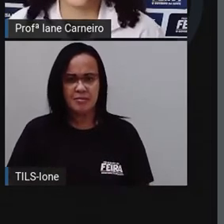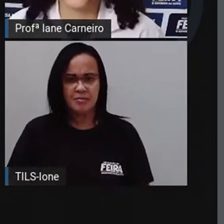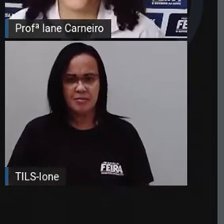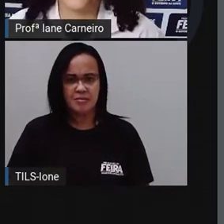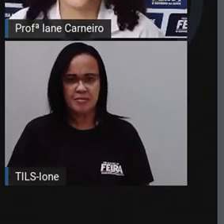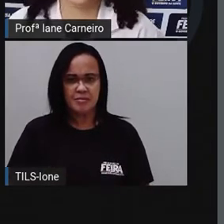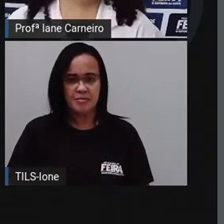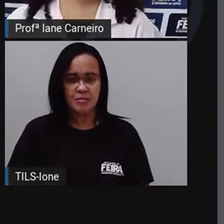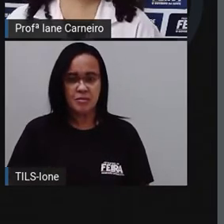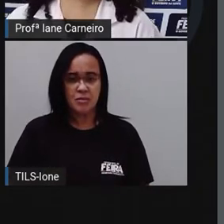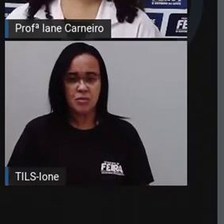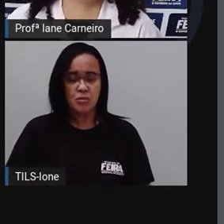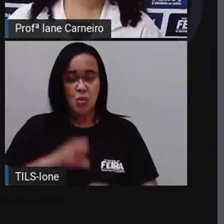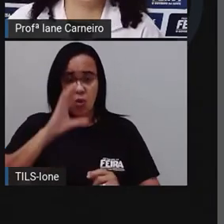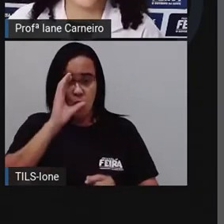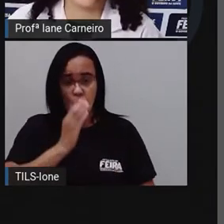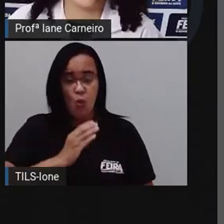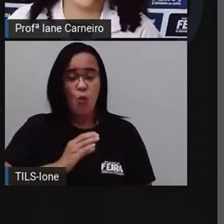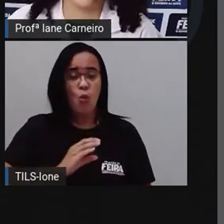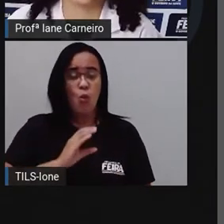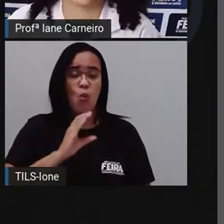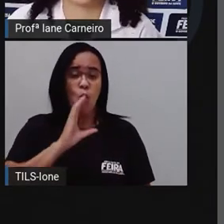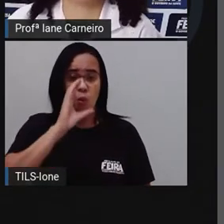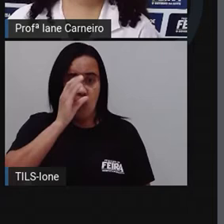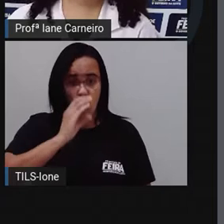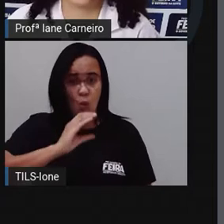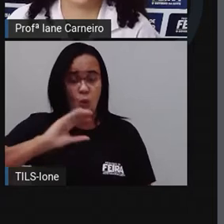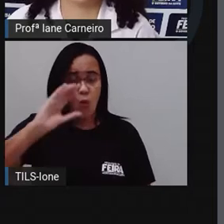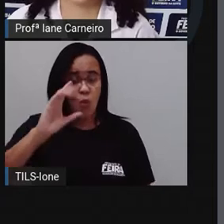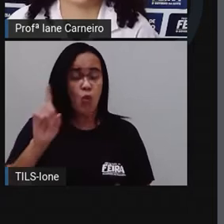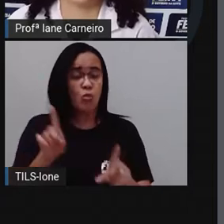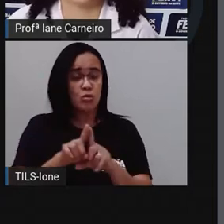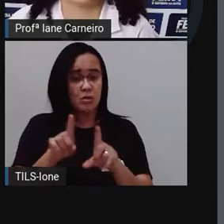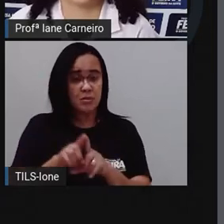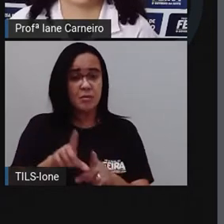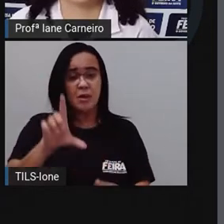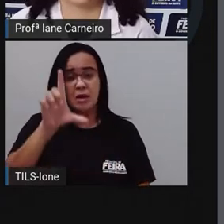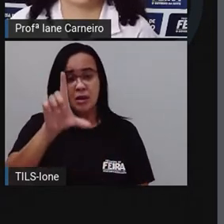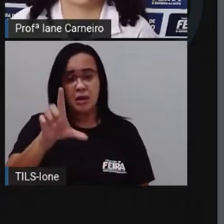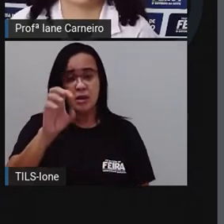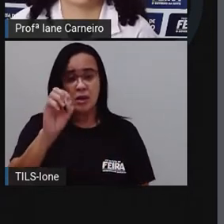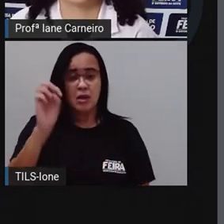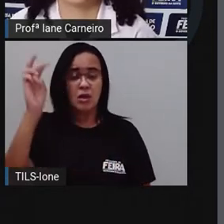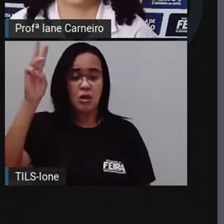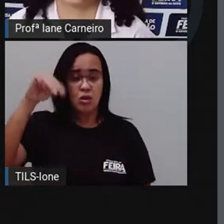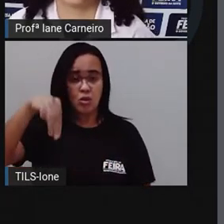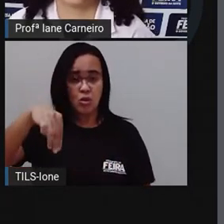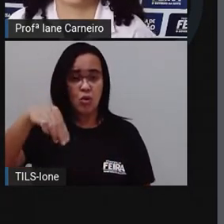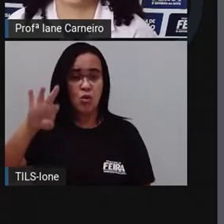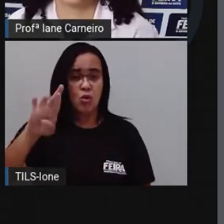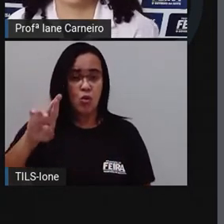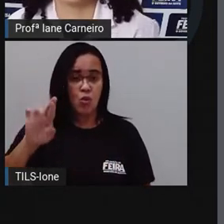um lobo. E uma lontra lavando a louça.